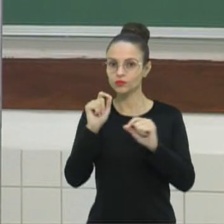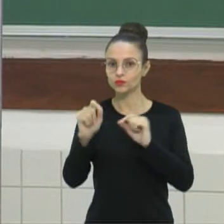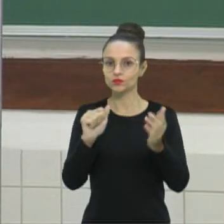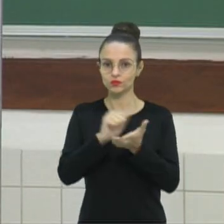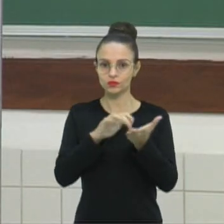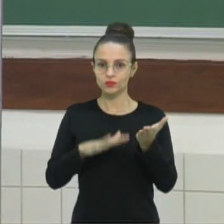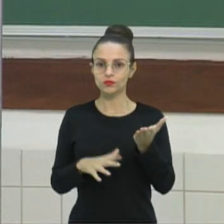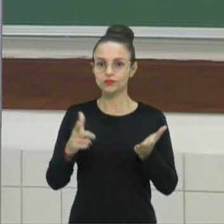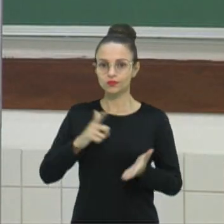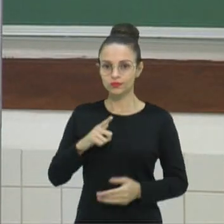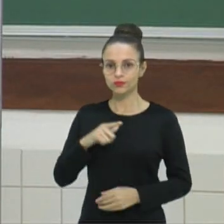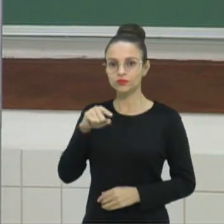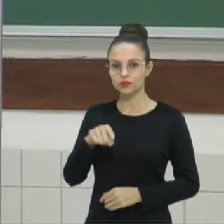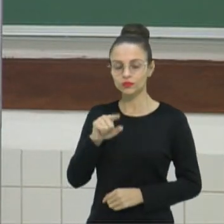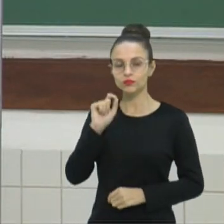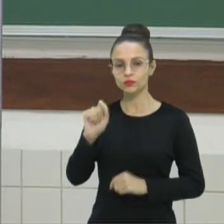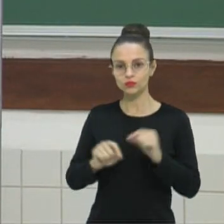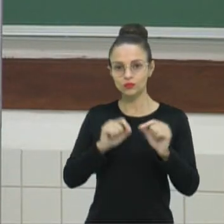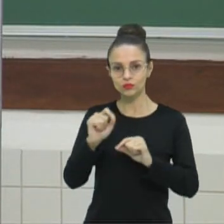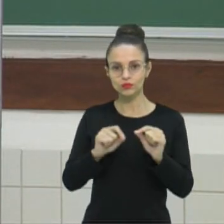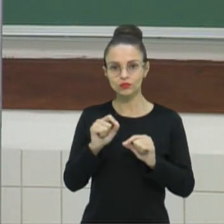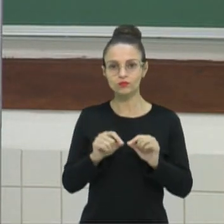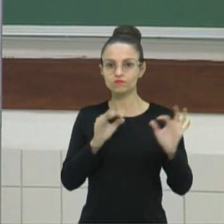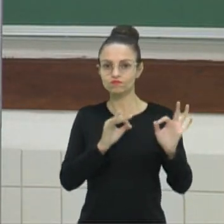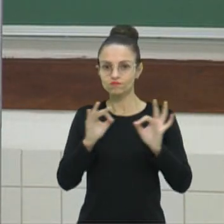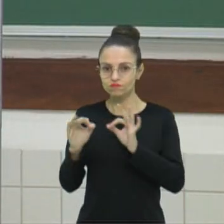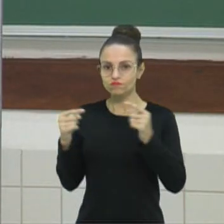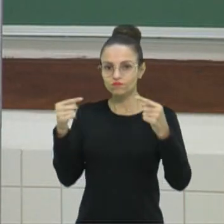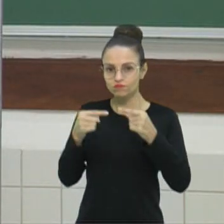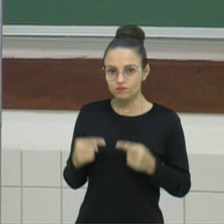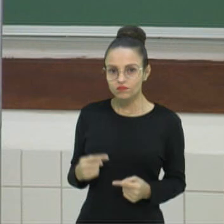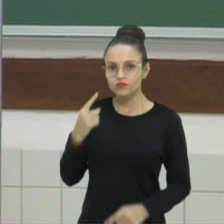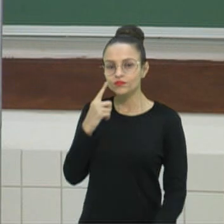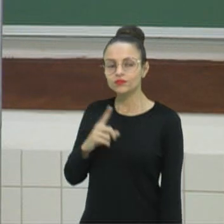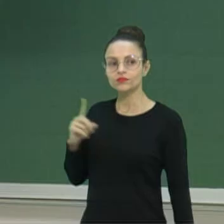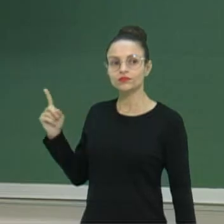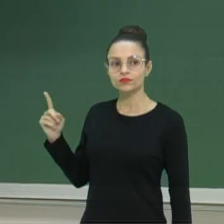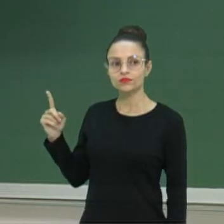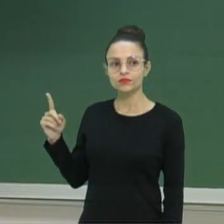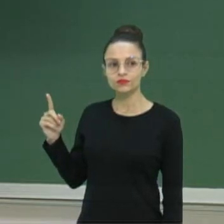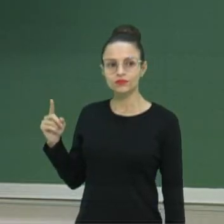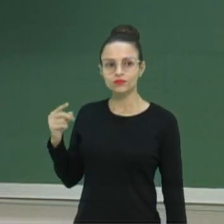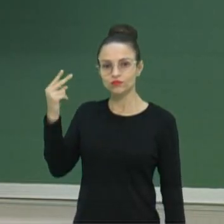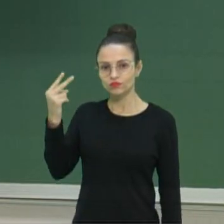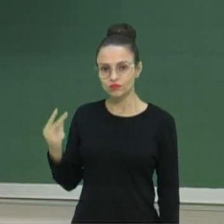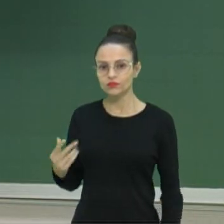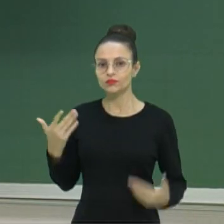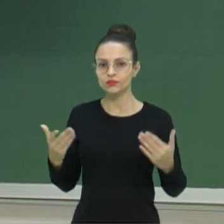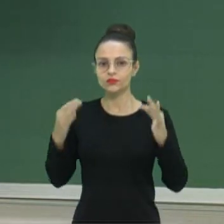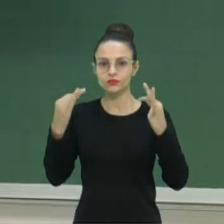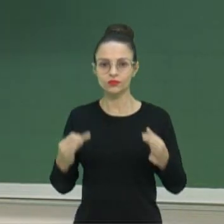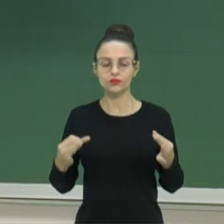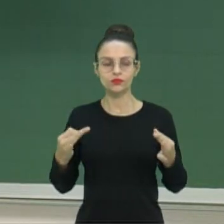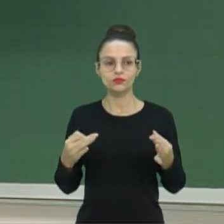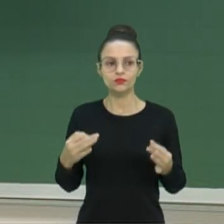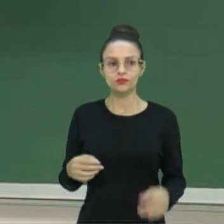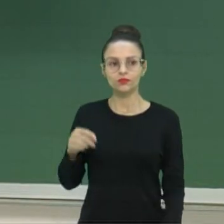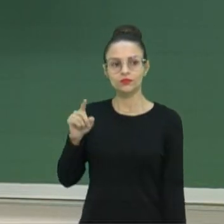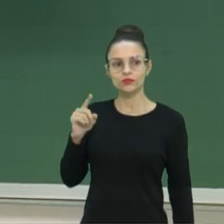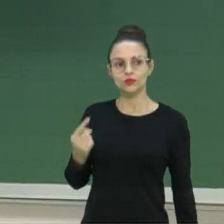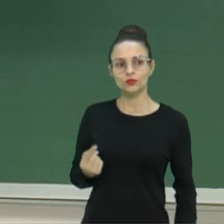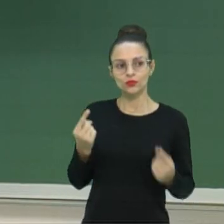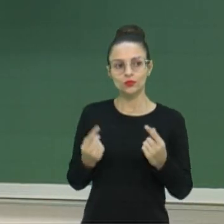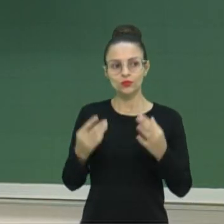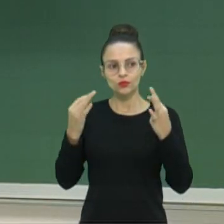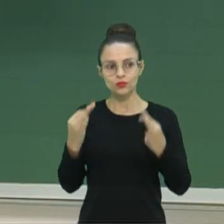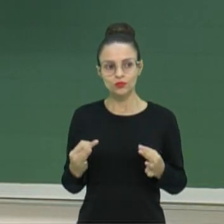exercício está trabalhando aqui com os algarismos significativos corretos, né? Perceba aqui que nós temos 2, 2, 2. Então, a alternativa, a maneira